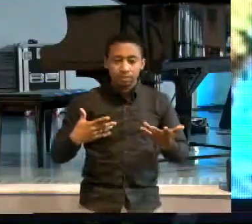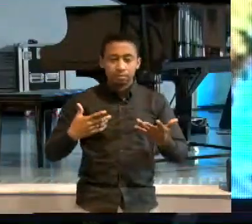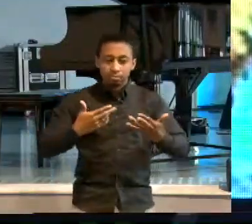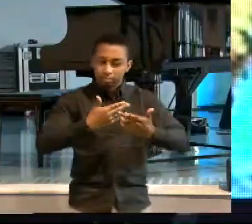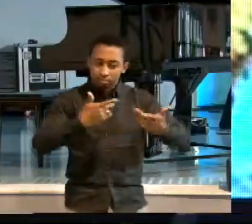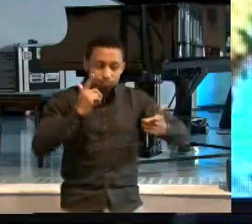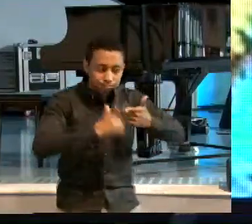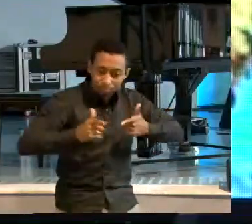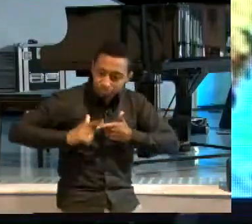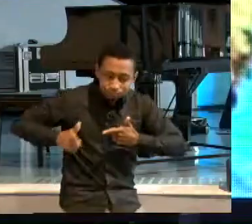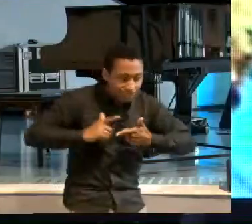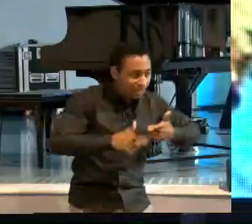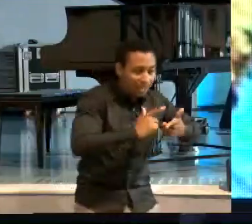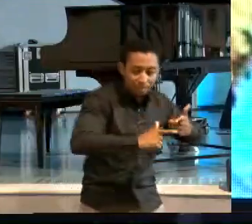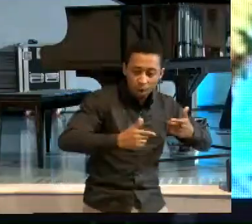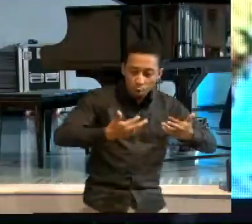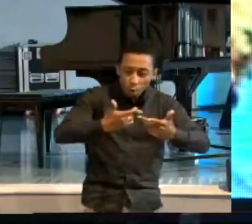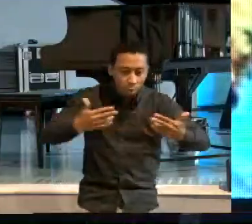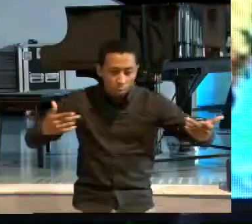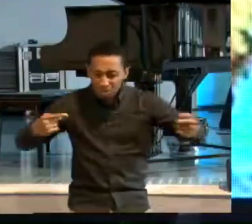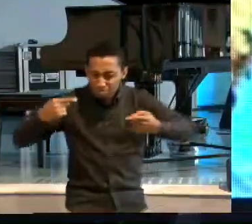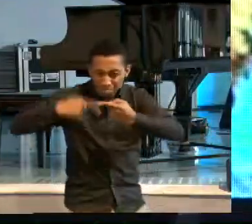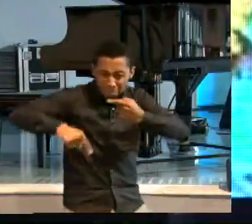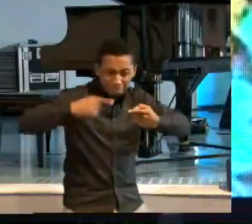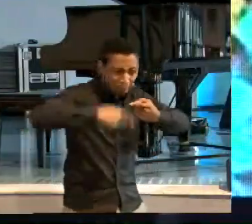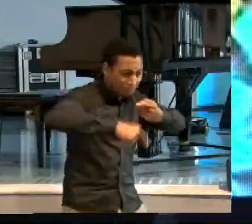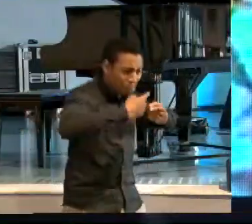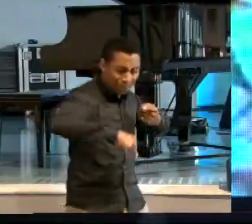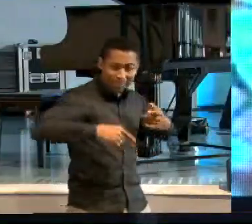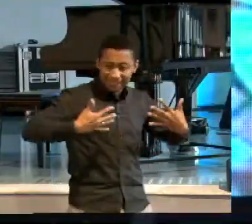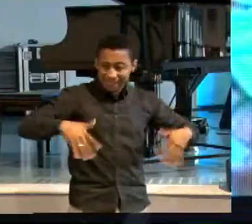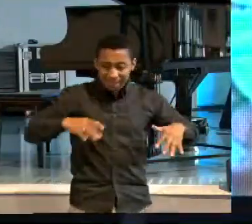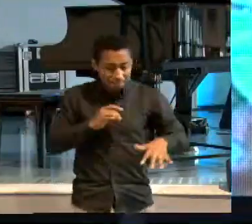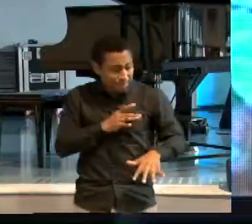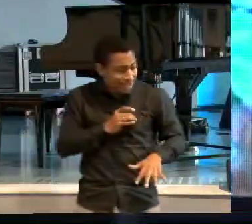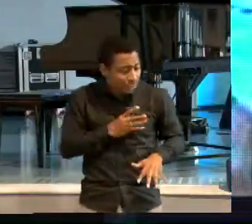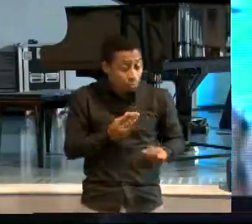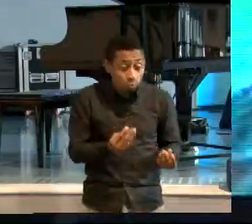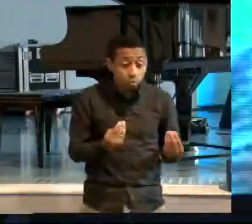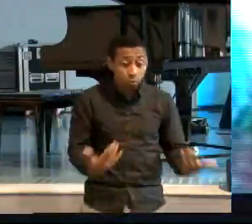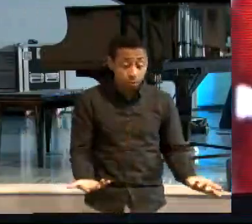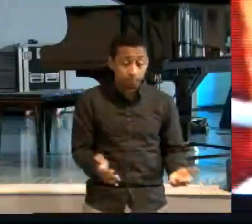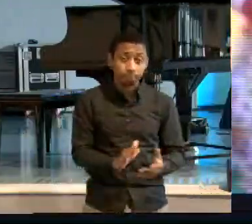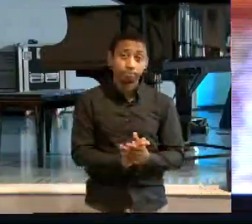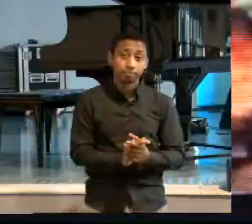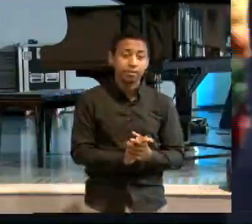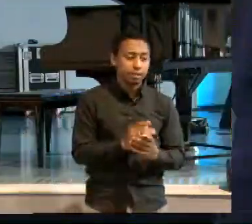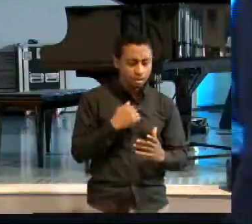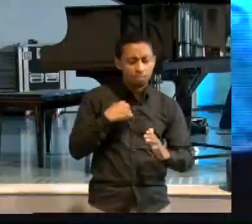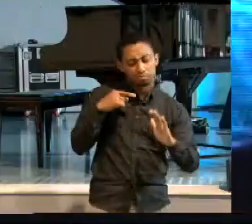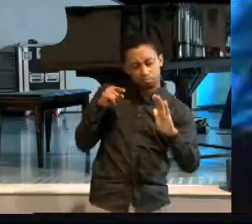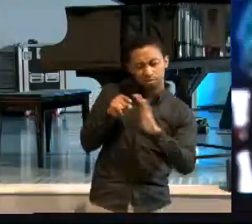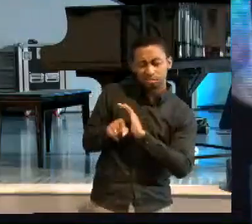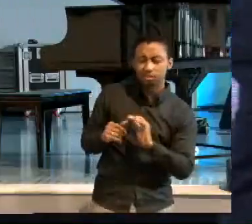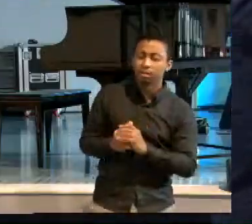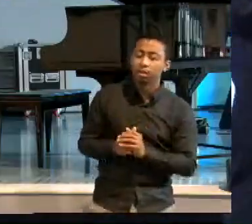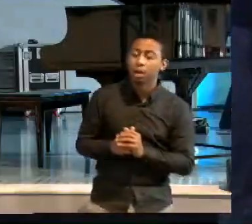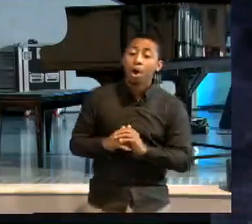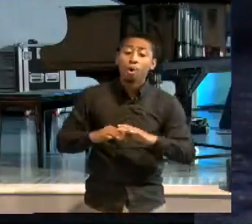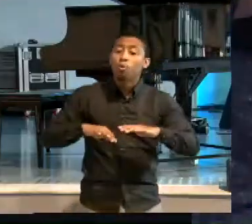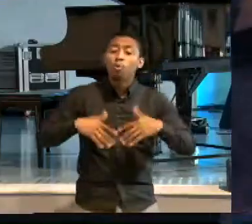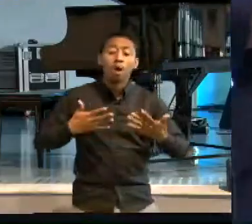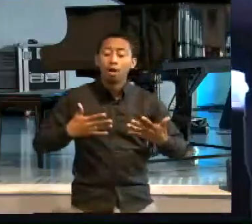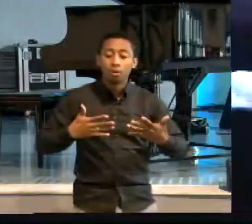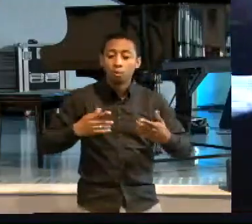repetidas por conta dessa proibição da conversão. Aí, naquele momento, eu fiz uma pergunta para ele: qual o maior